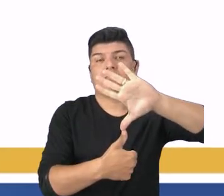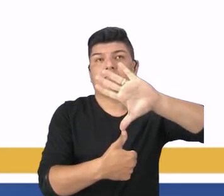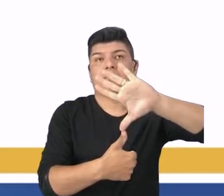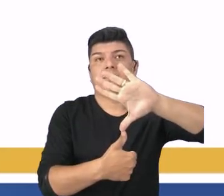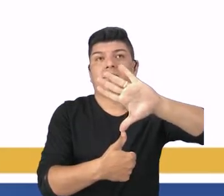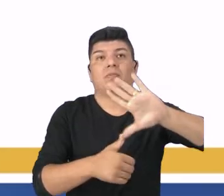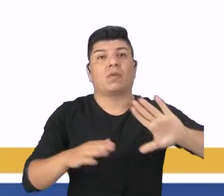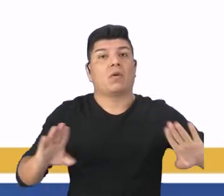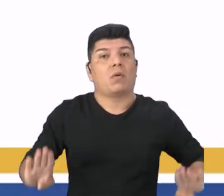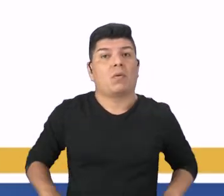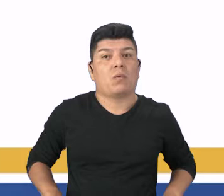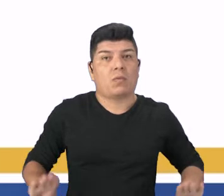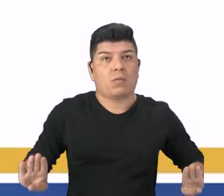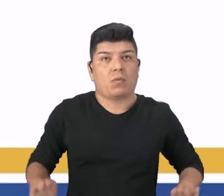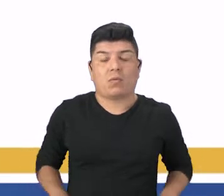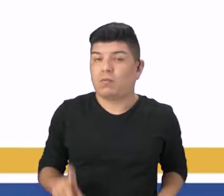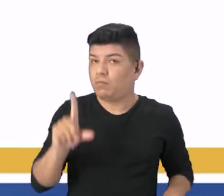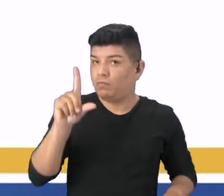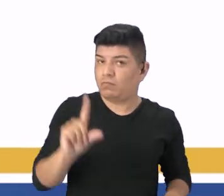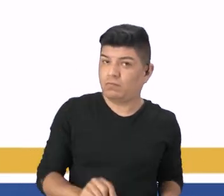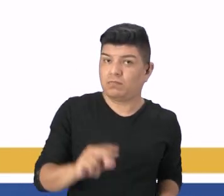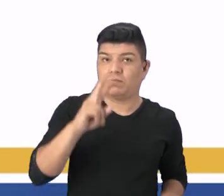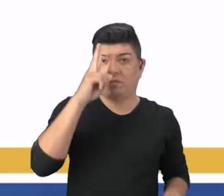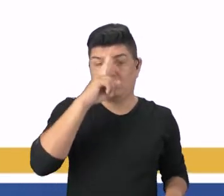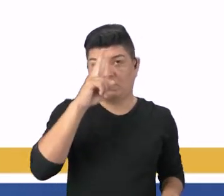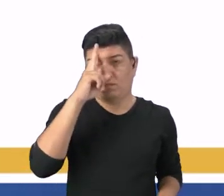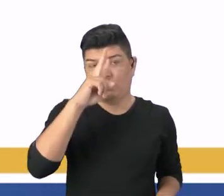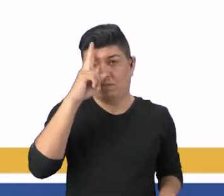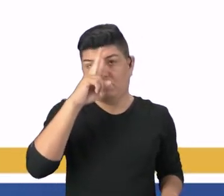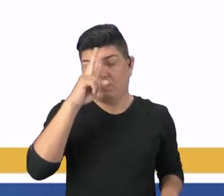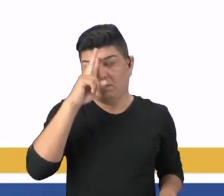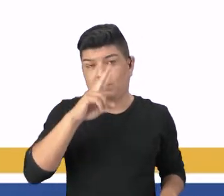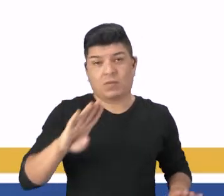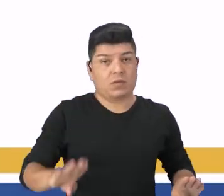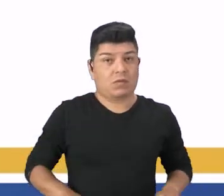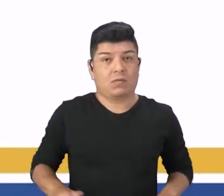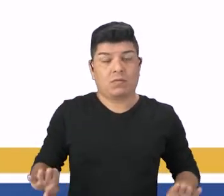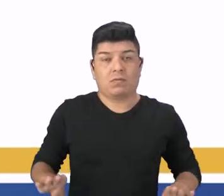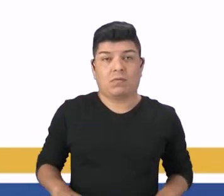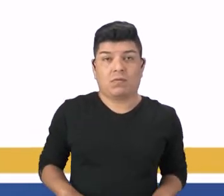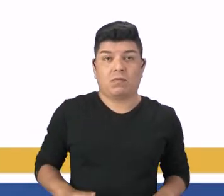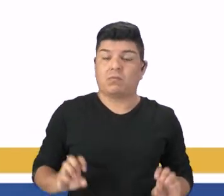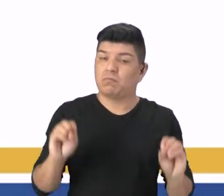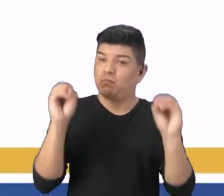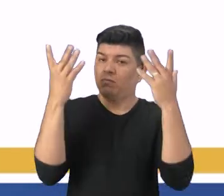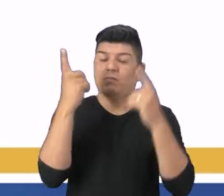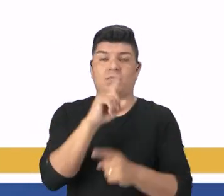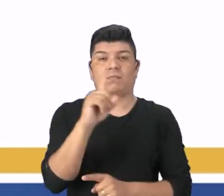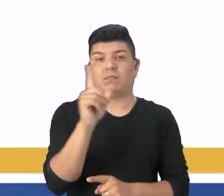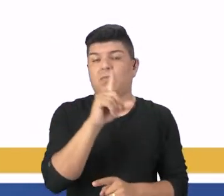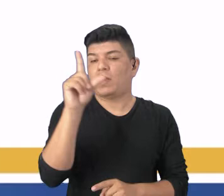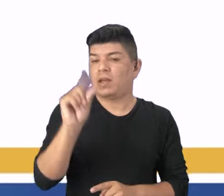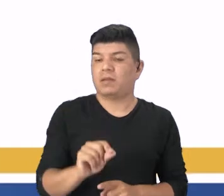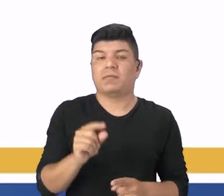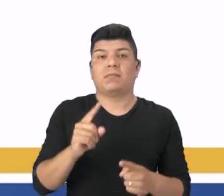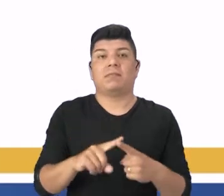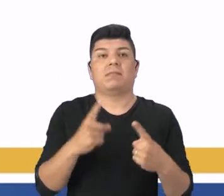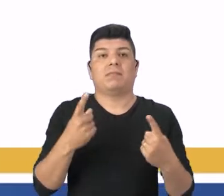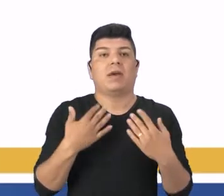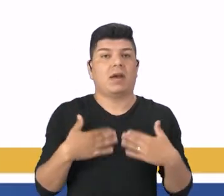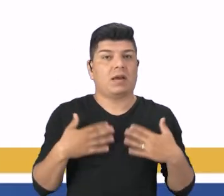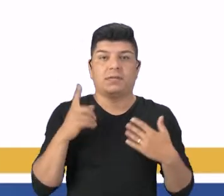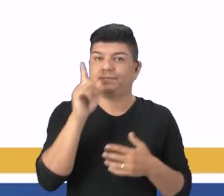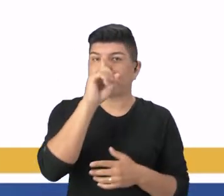de nível baixo. É bom lembrar que nenhum tipo de fome a gente pode comemorar, é mais baixo, então, portanto, está tranquilo,